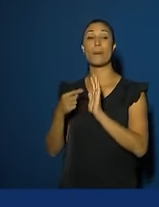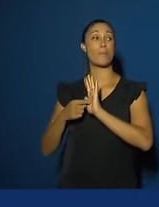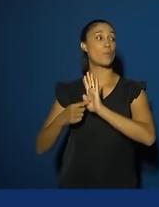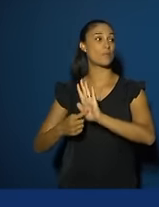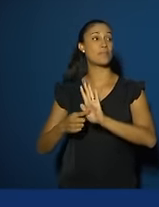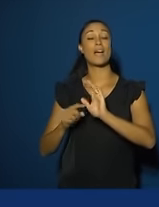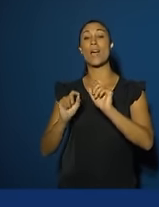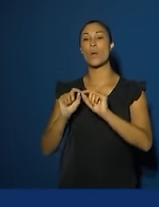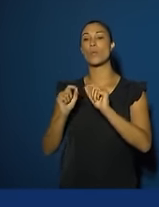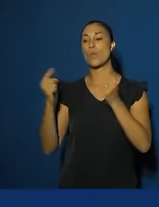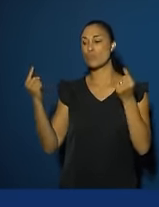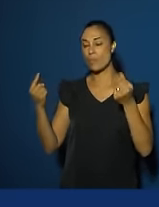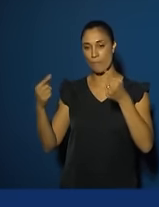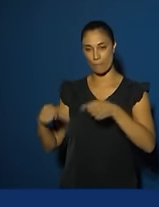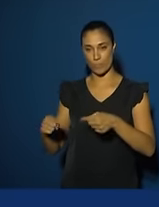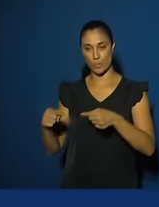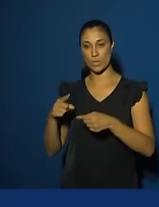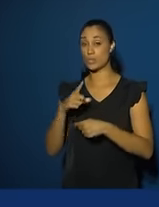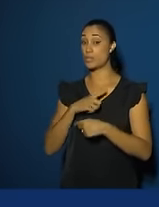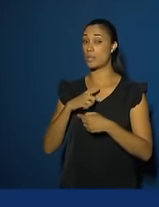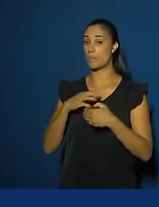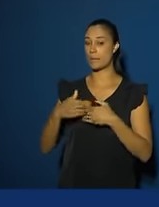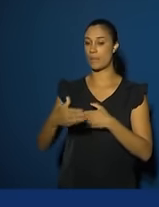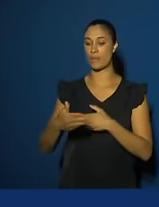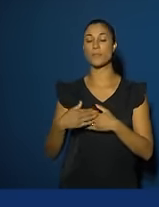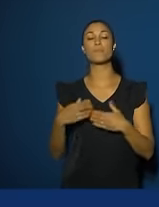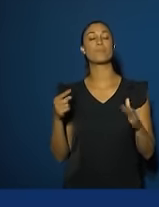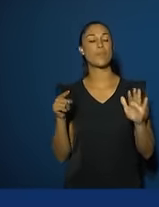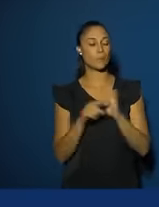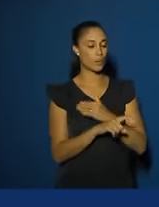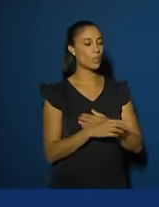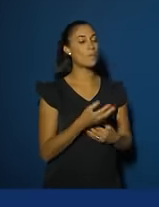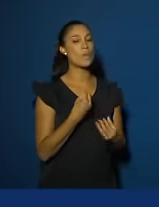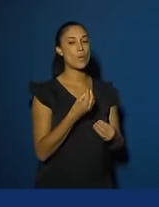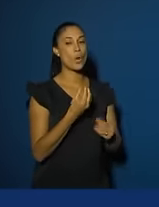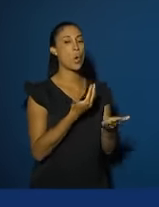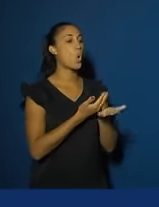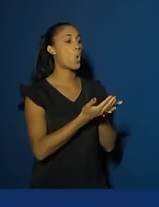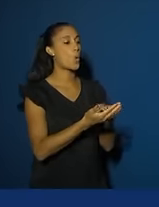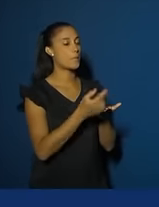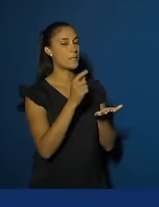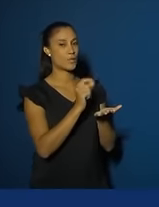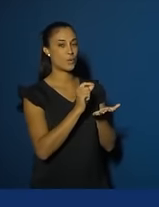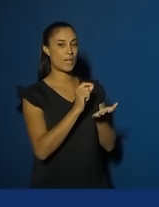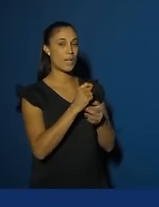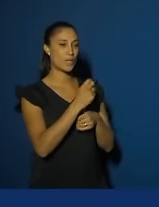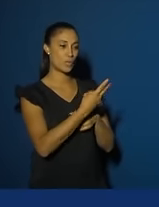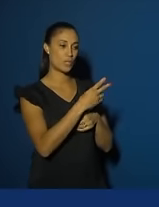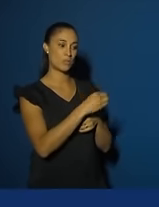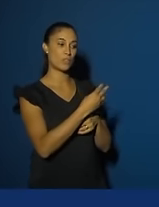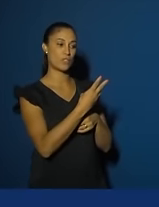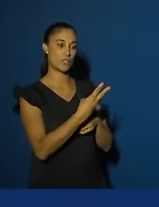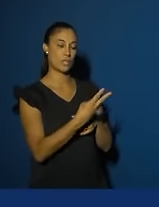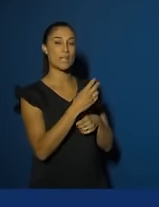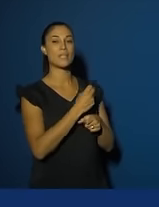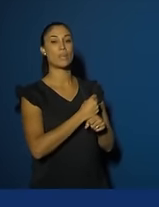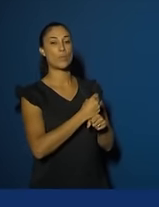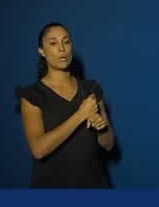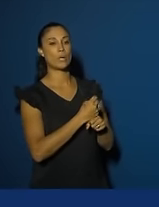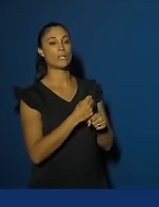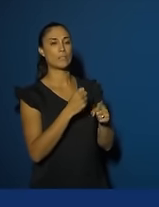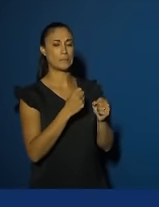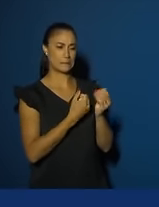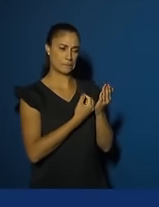mostrar enfim os desafios que nós temos pela frente Ministro vamos começar falando um pouco de 2023 não foi o ano fácil começou o primeiro